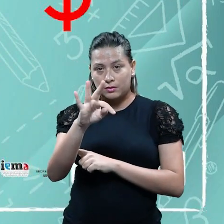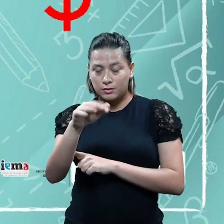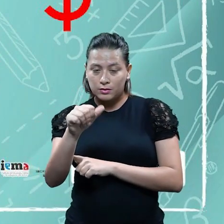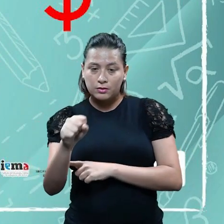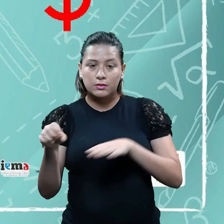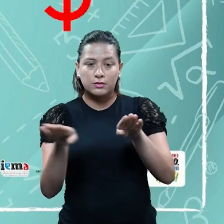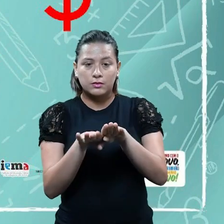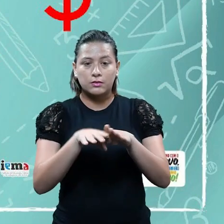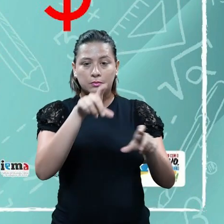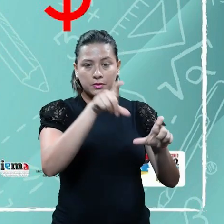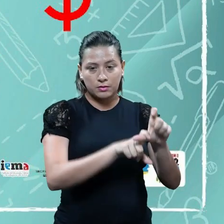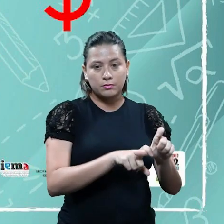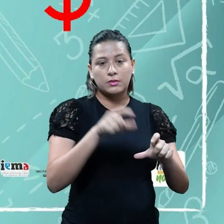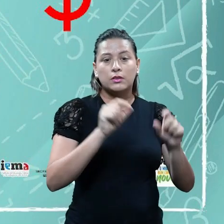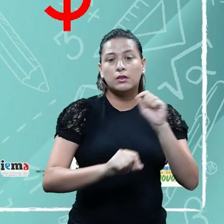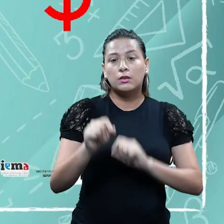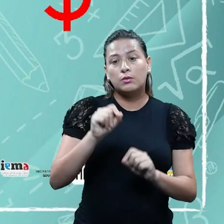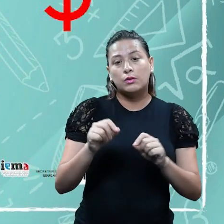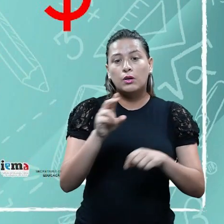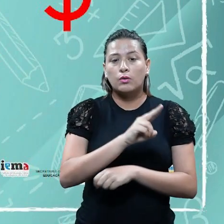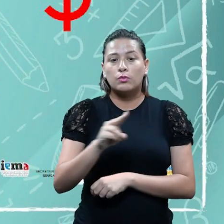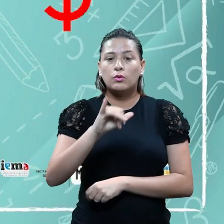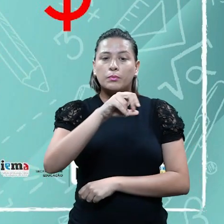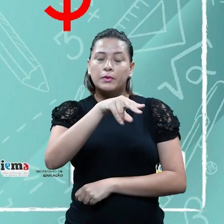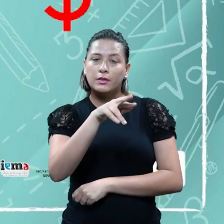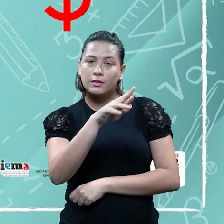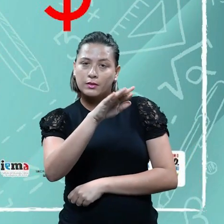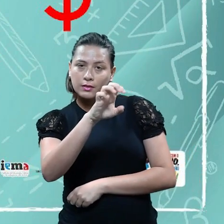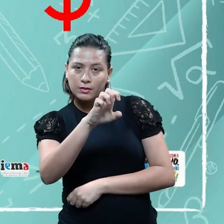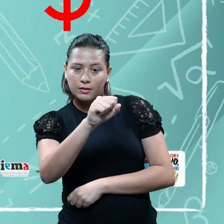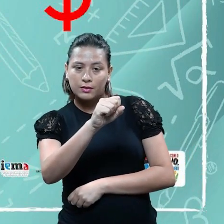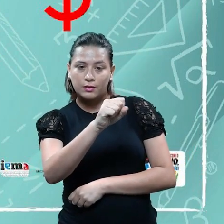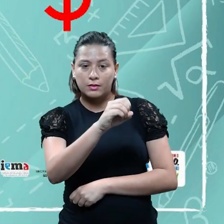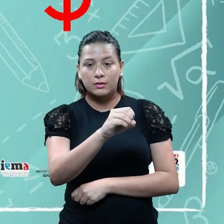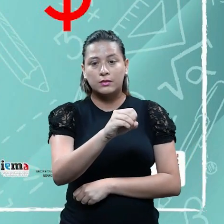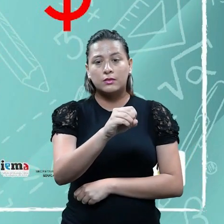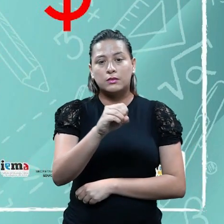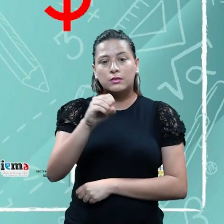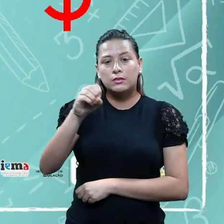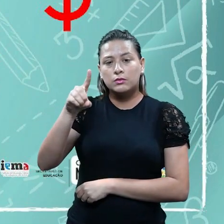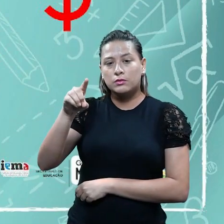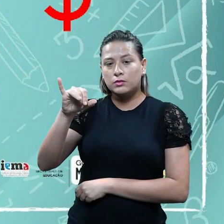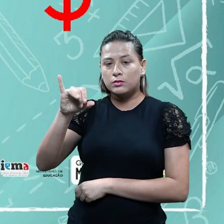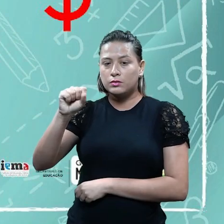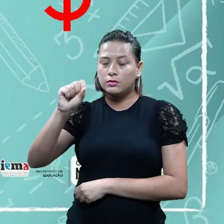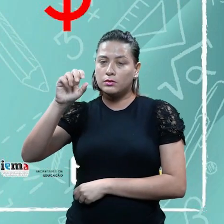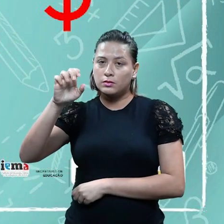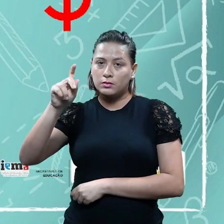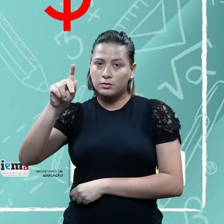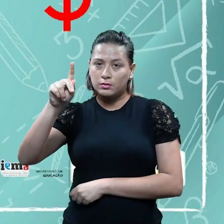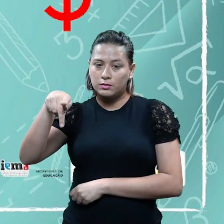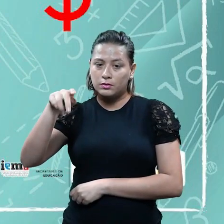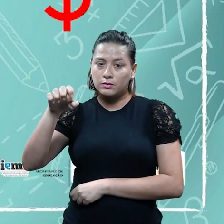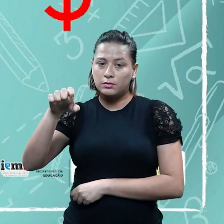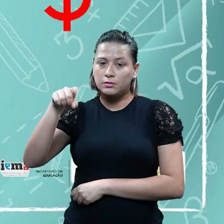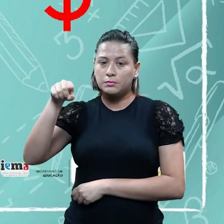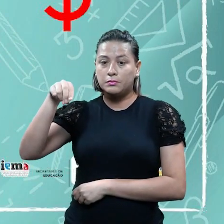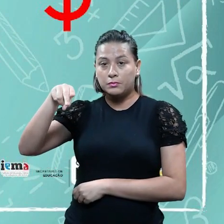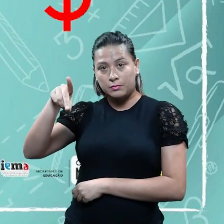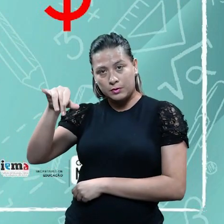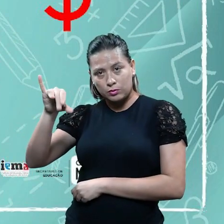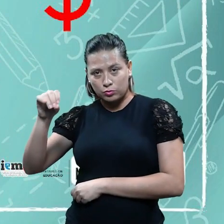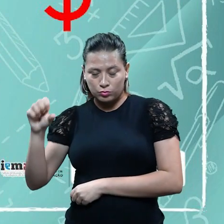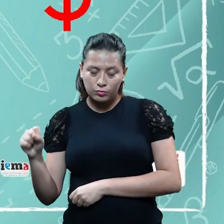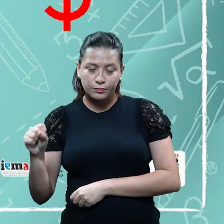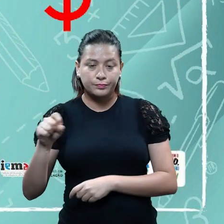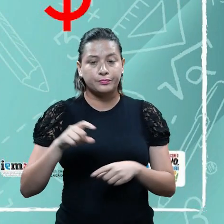cooperado é denominada de ingresso e dispêndio. Vejam só, que é uma relação. Receita, entrada de recurso. Só que,